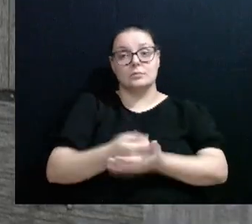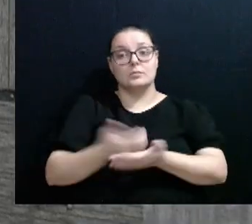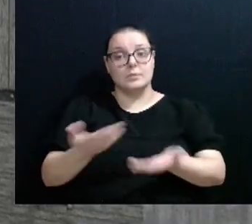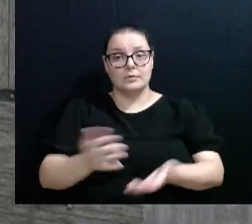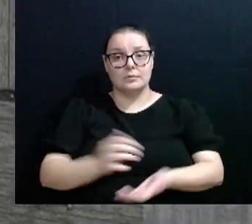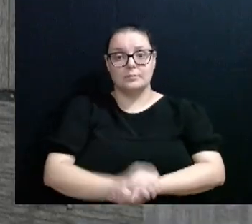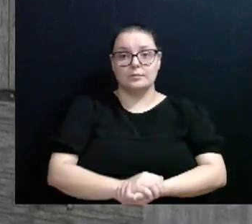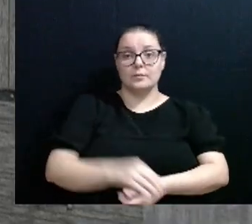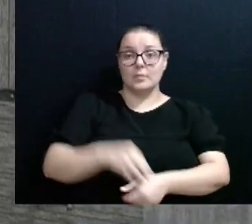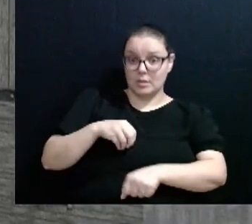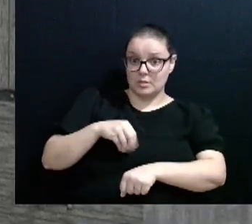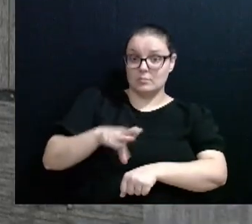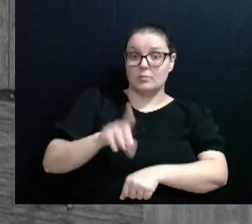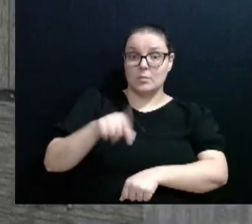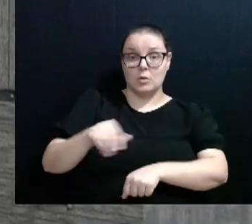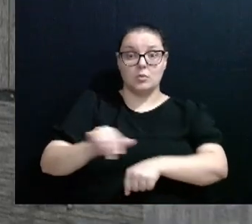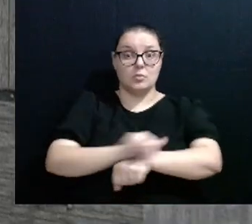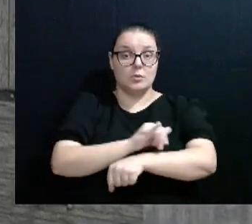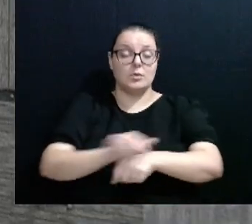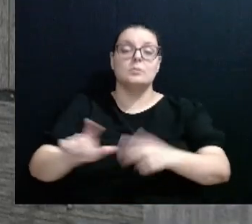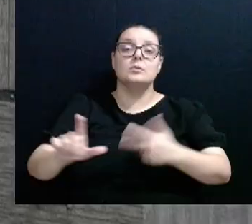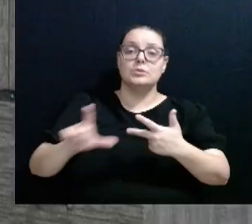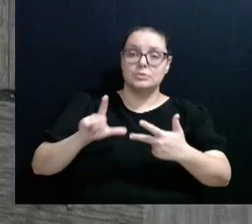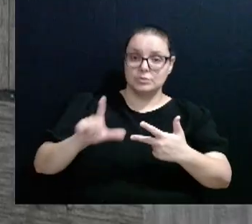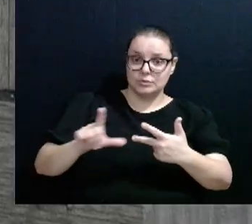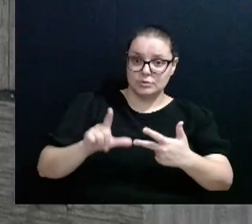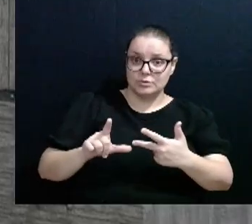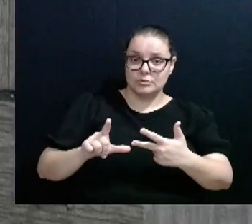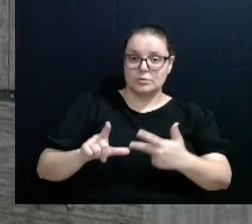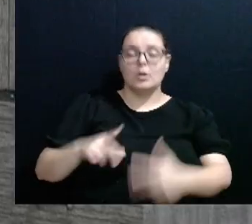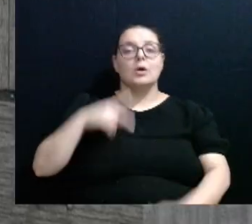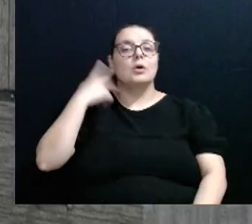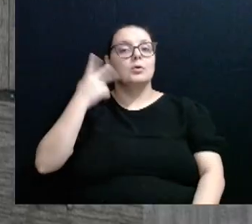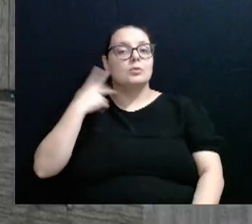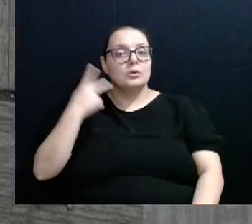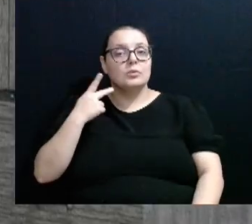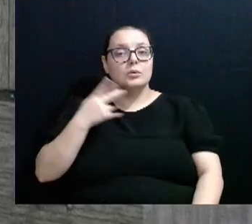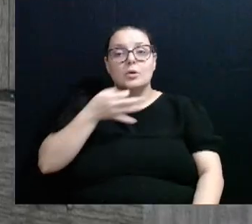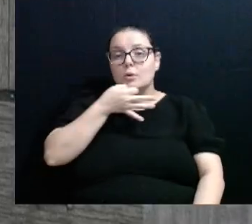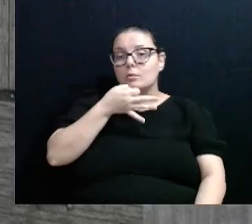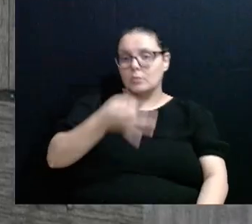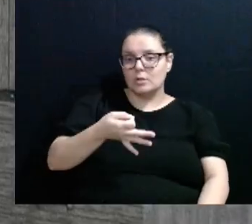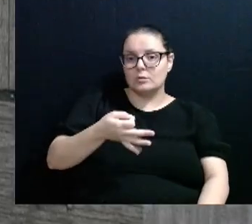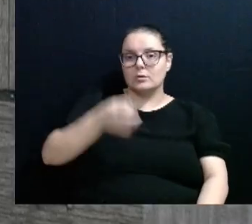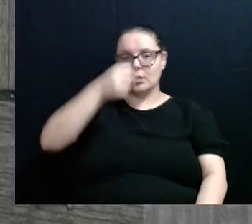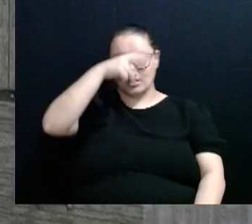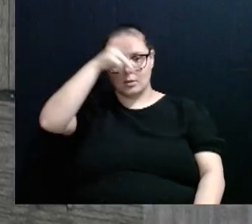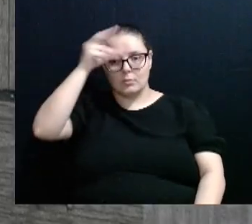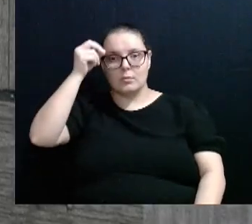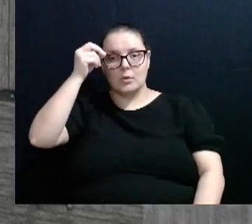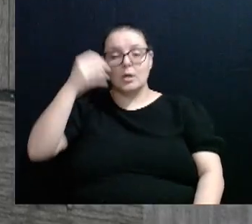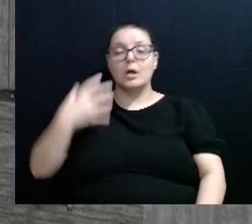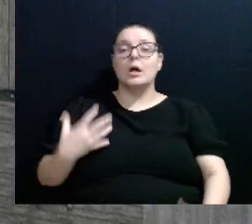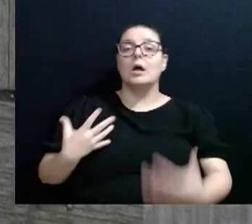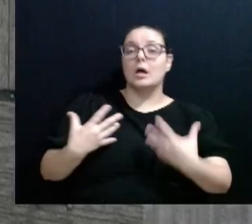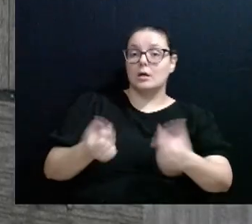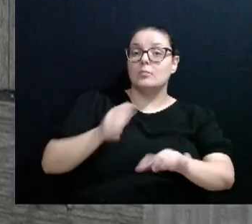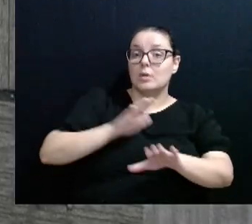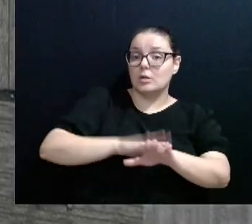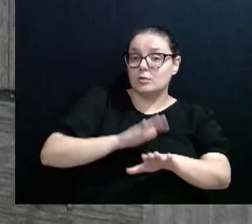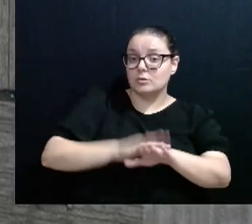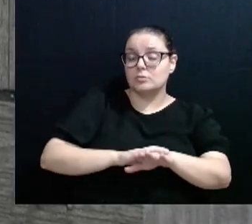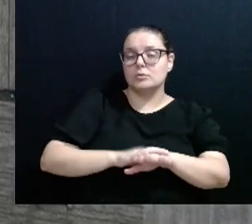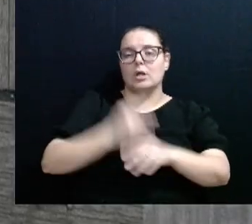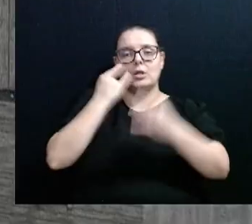é uma ferramenta do Legislativo em que o vereador sugere ao prefeito a adoção de medidas de interesse